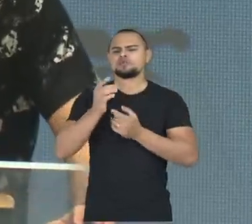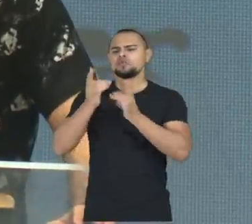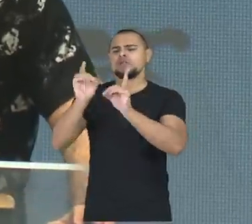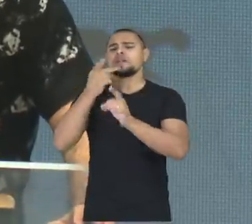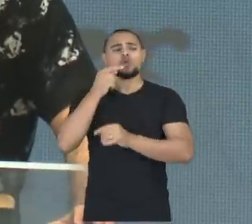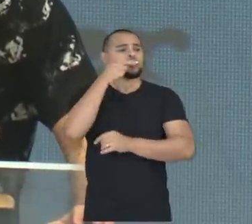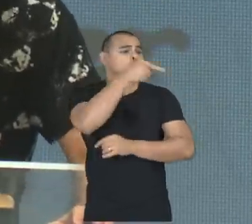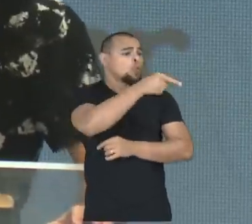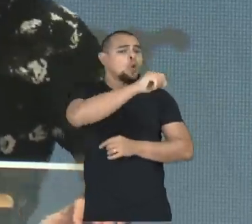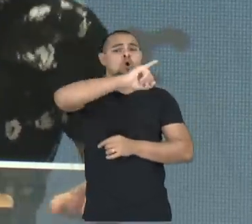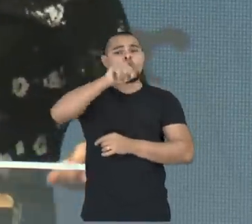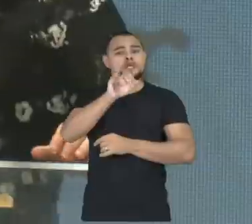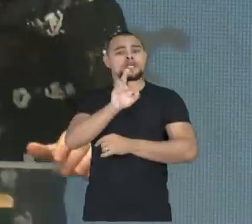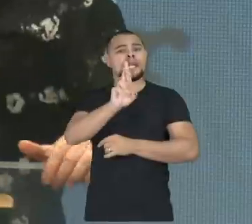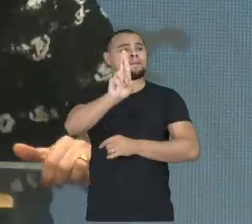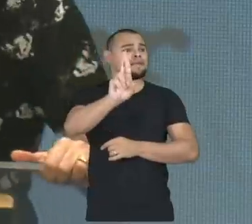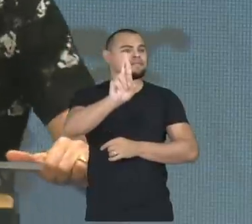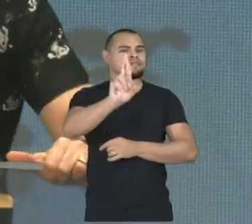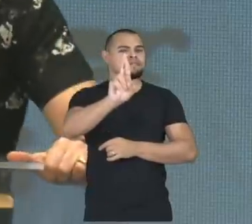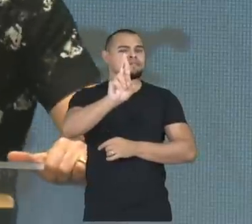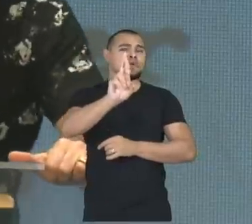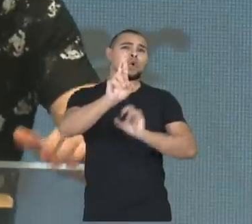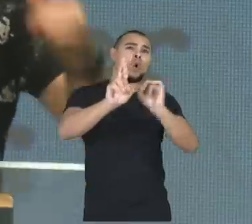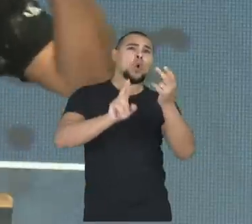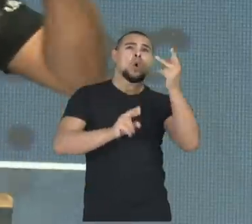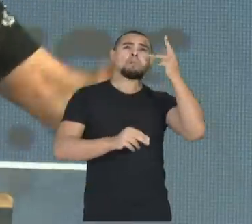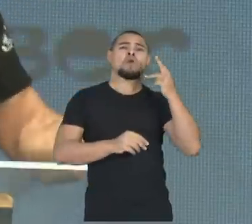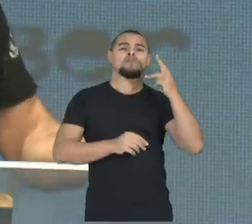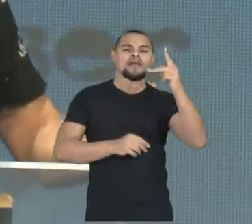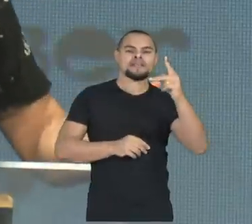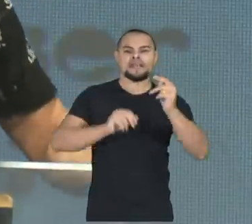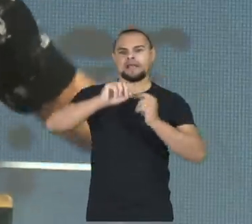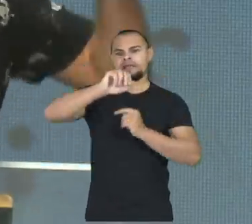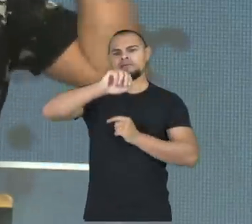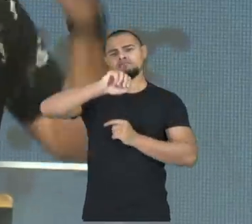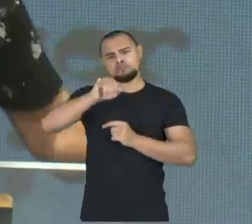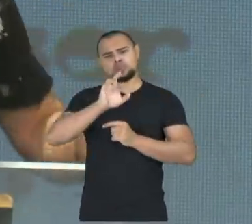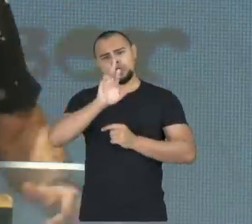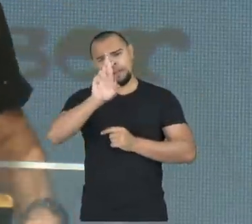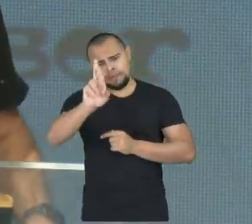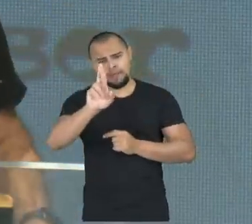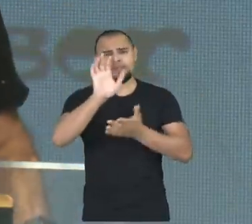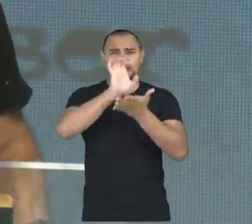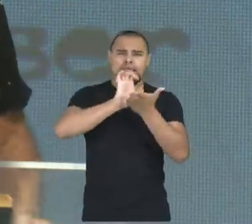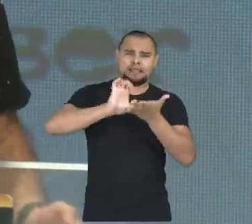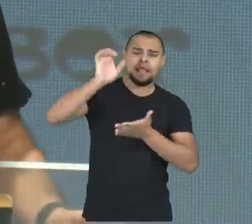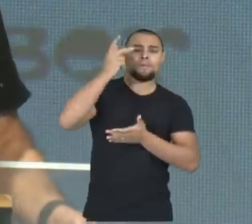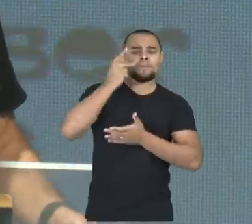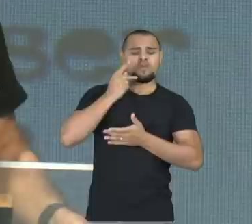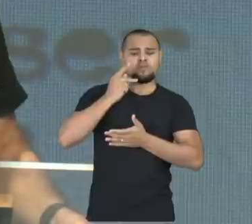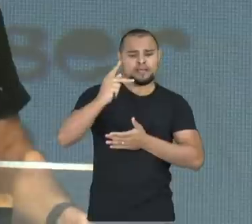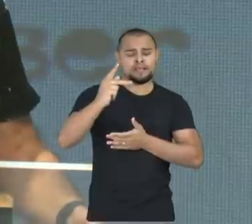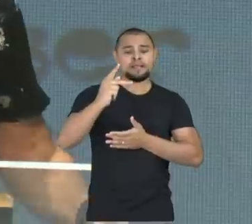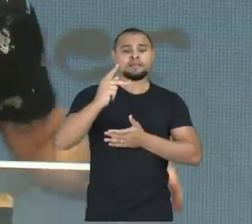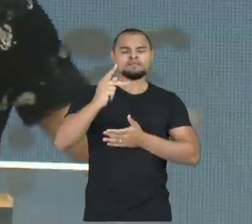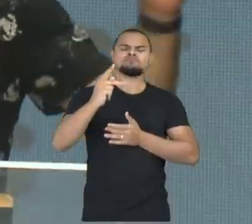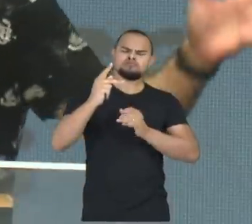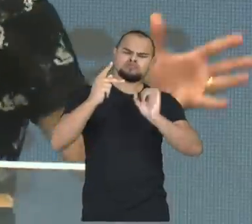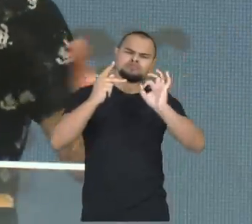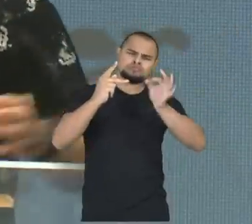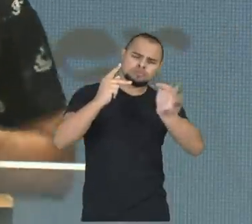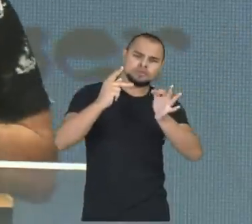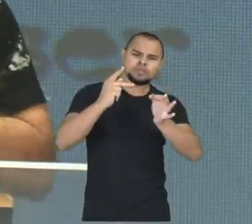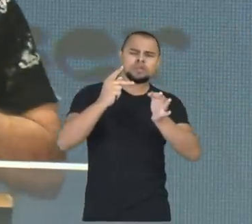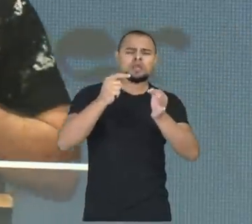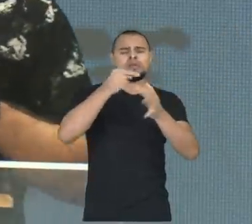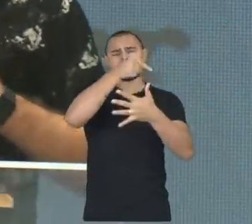és Jeremias, ou um dos profetas, ou seja, Elias havia sido profeta, Jeremias havia sido um profeta, outro profeta, e vários